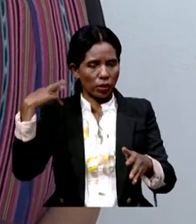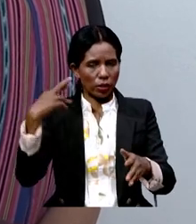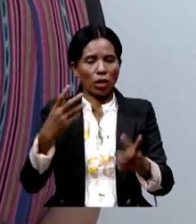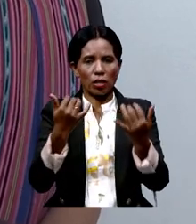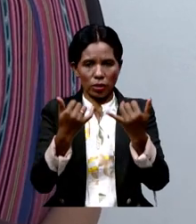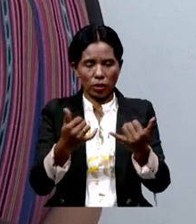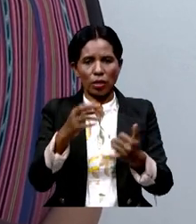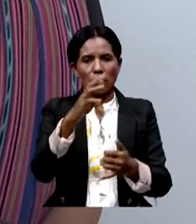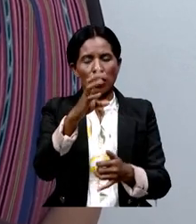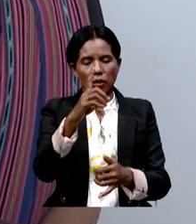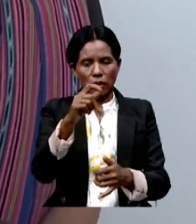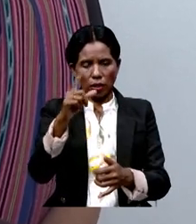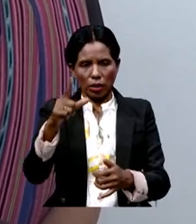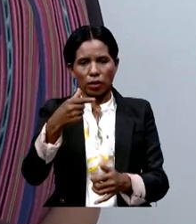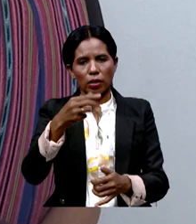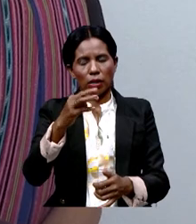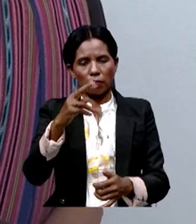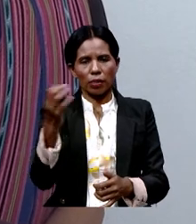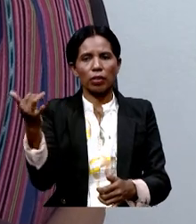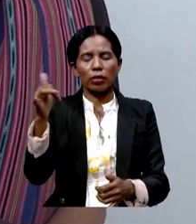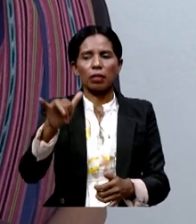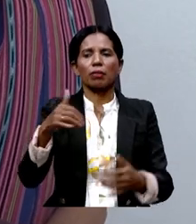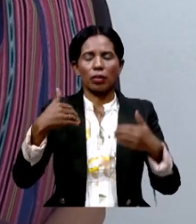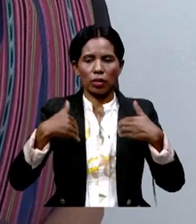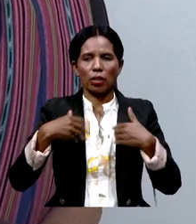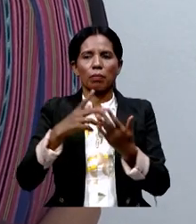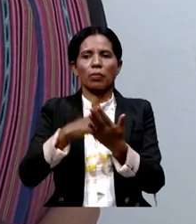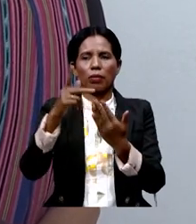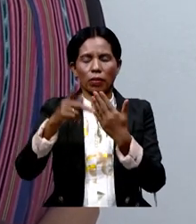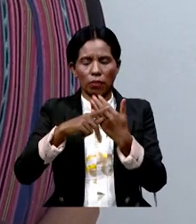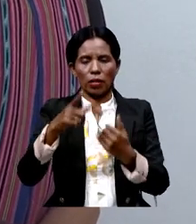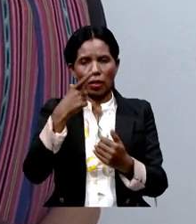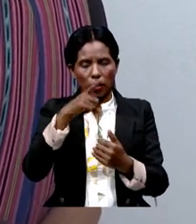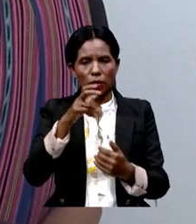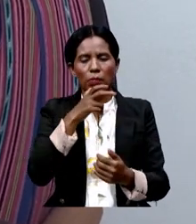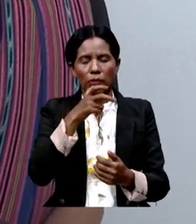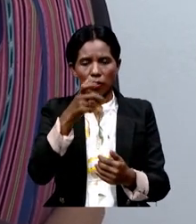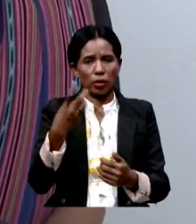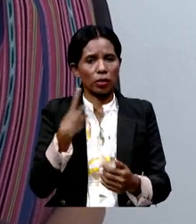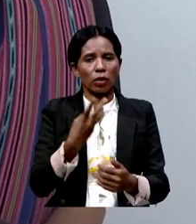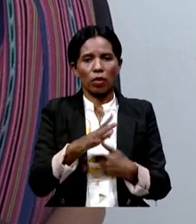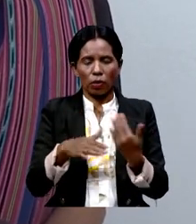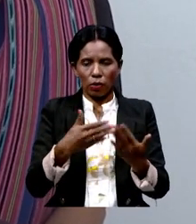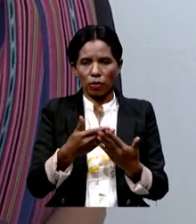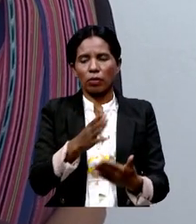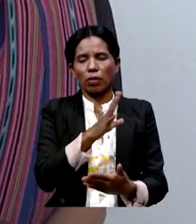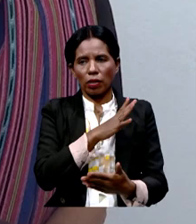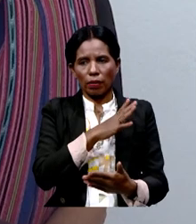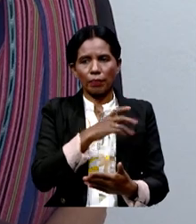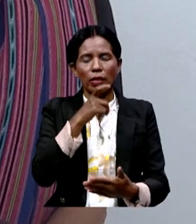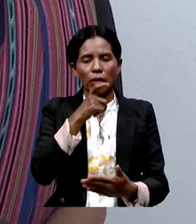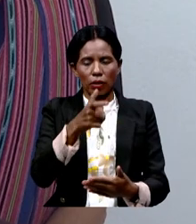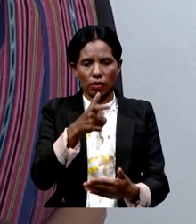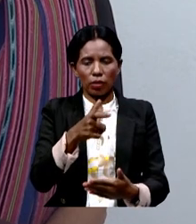RTTL, GMN, Sira Mos e a programa ho Lian Português. E tem outro em Catar, Lian Português,